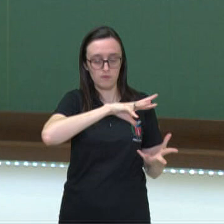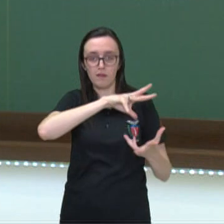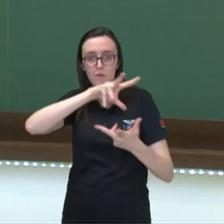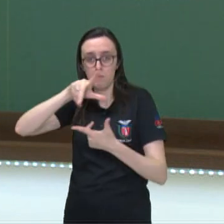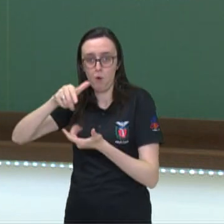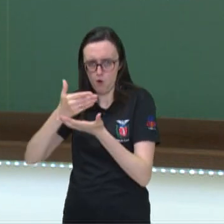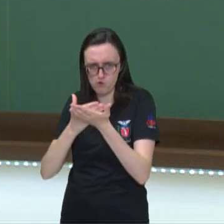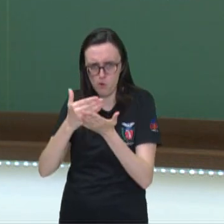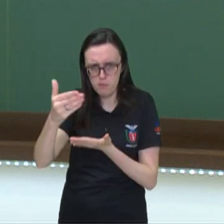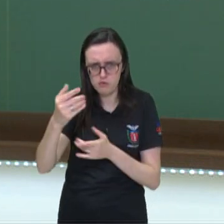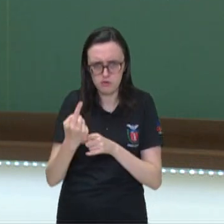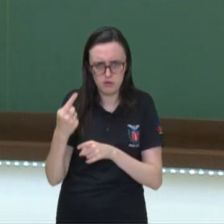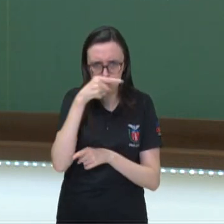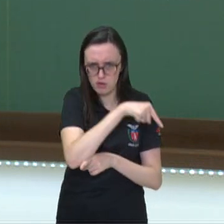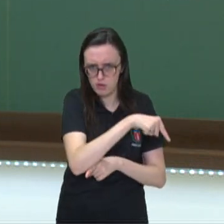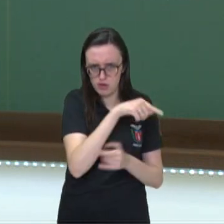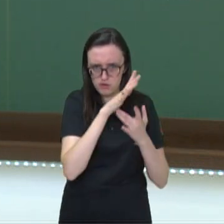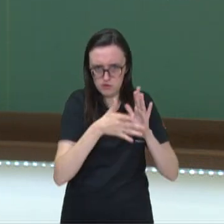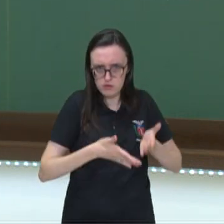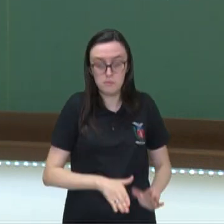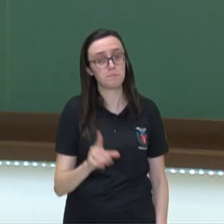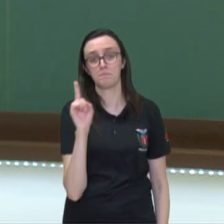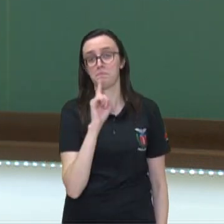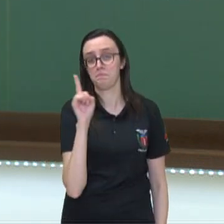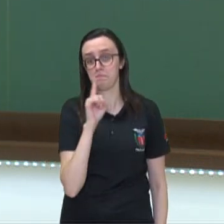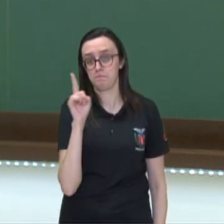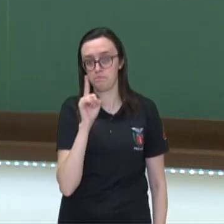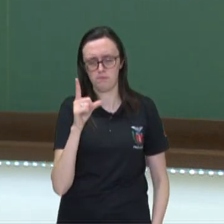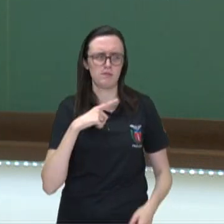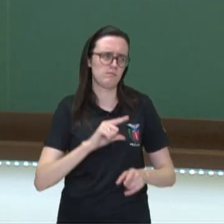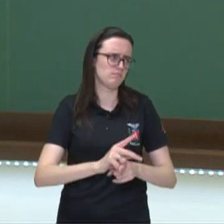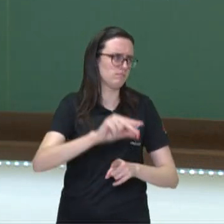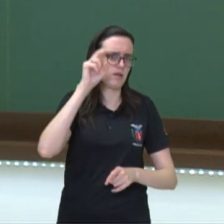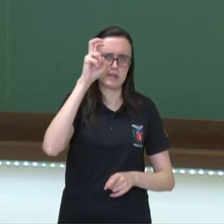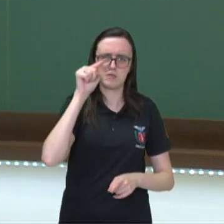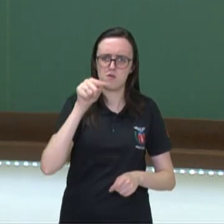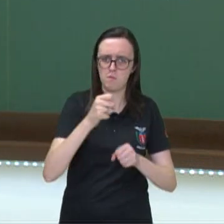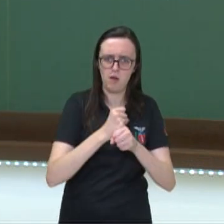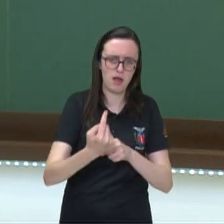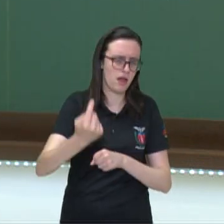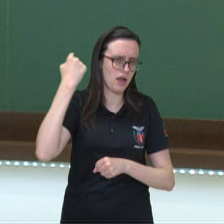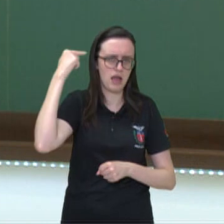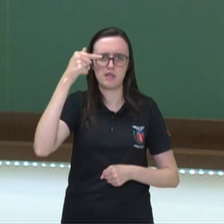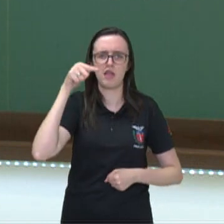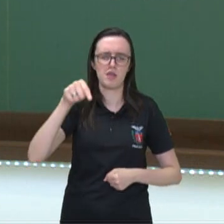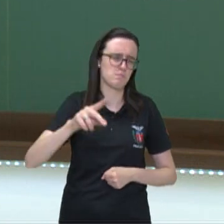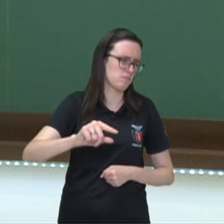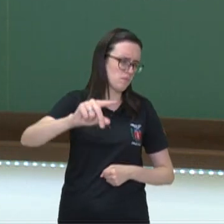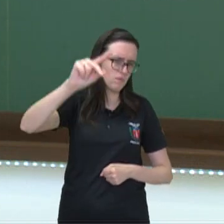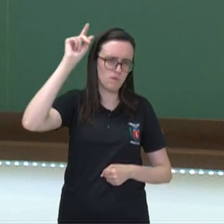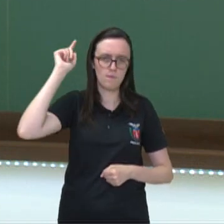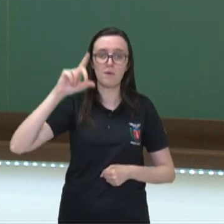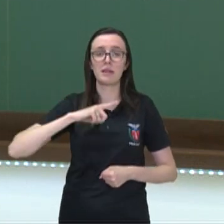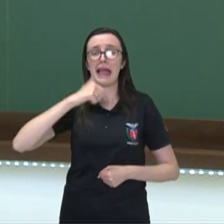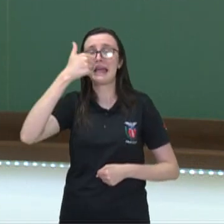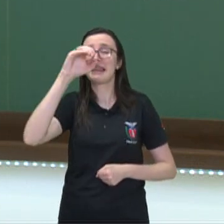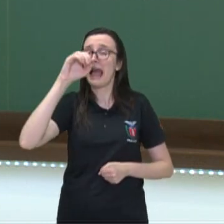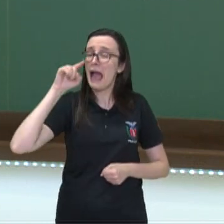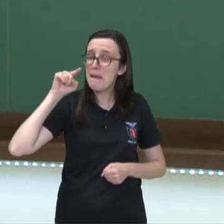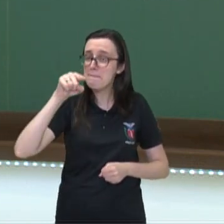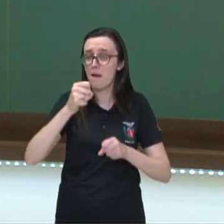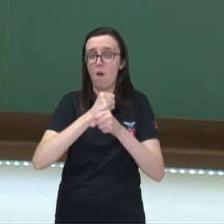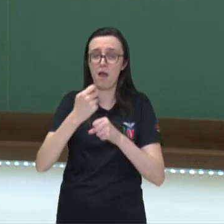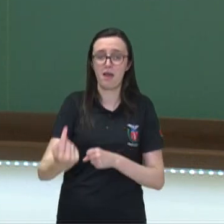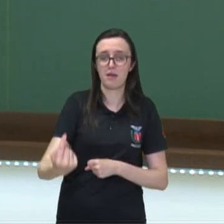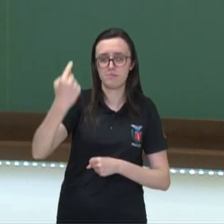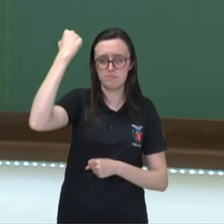com o calendário gregoriano. Temos calendários de 5.000, 7.000 anos, ou então aquele mais antigo com 10.000